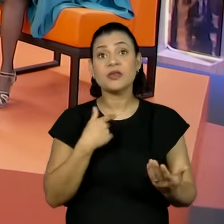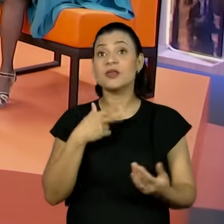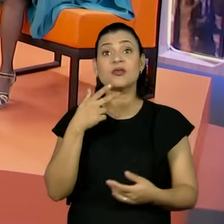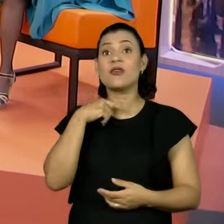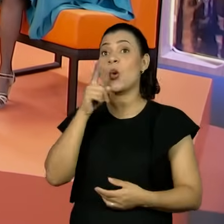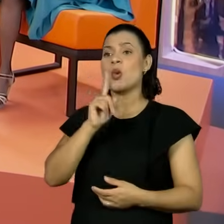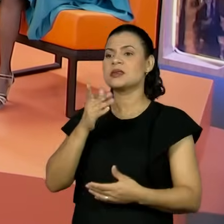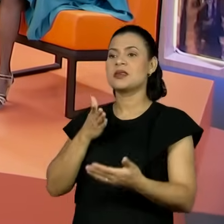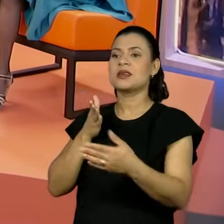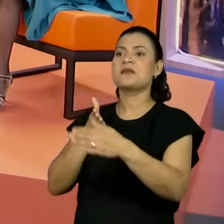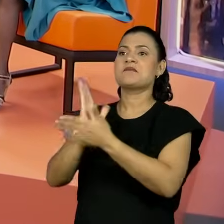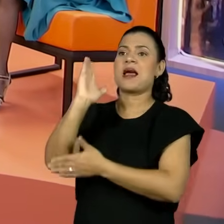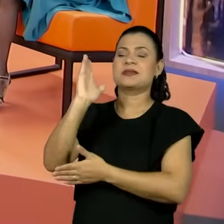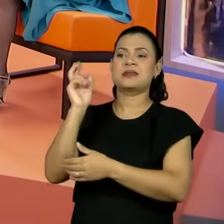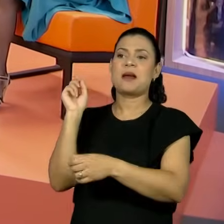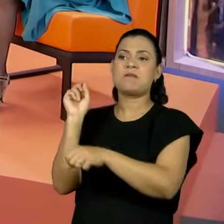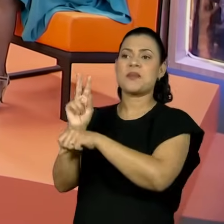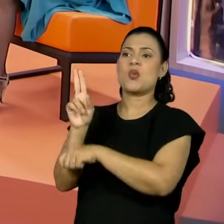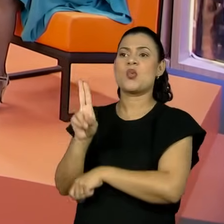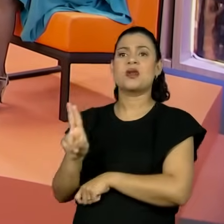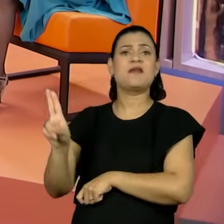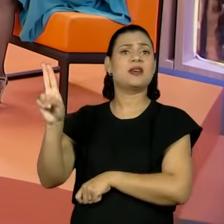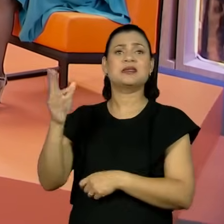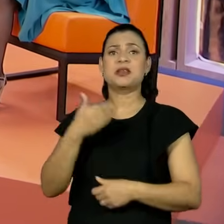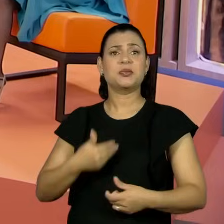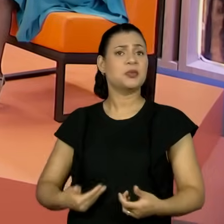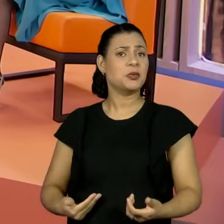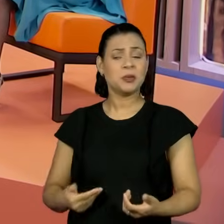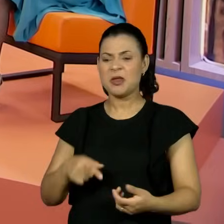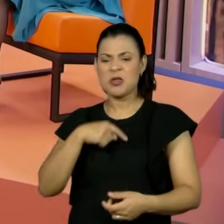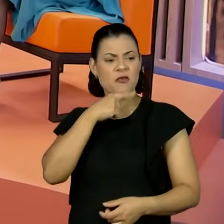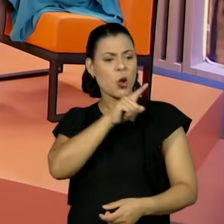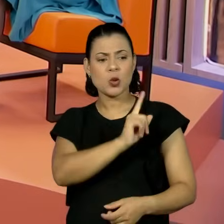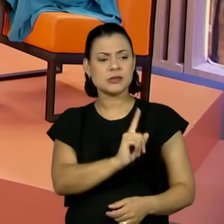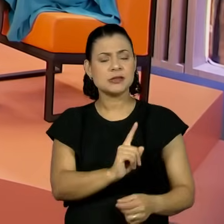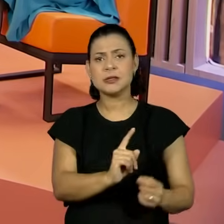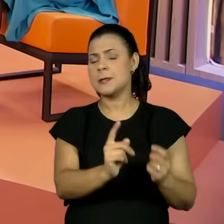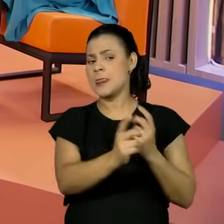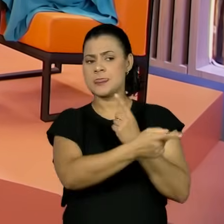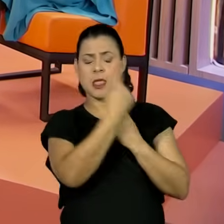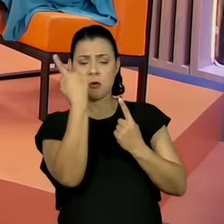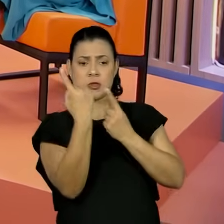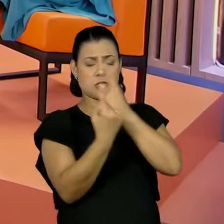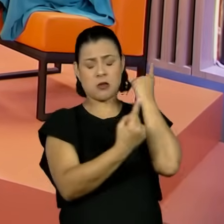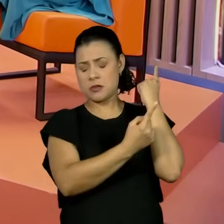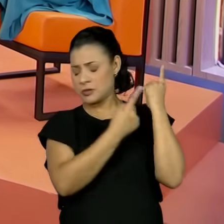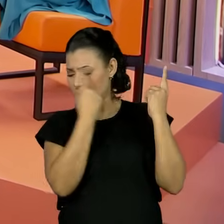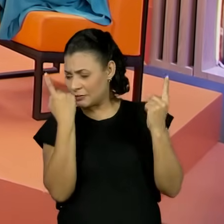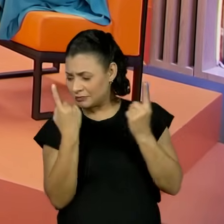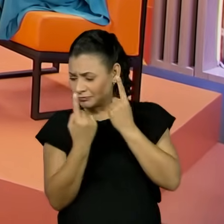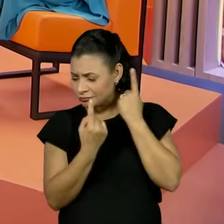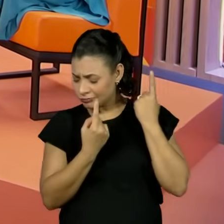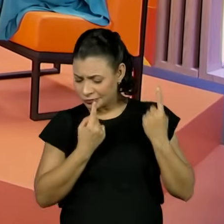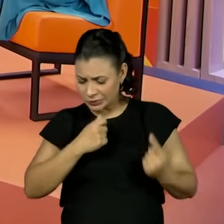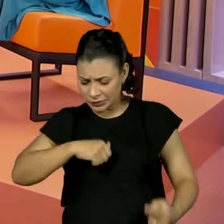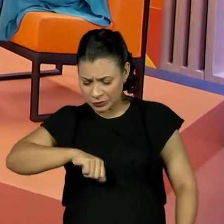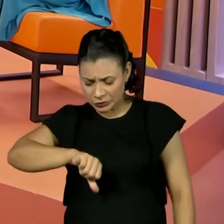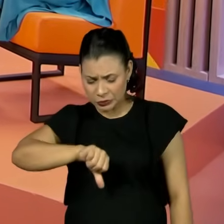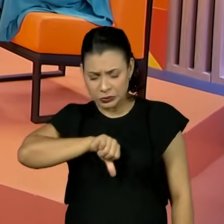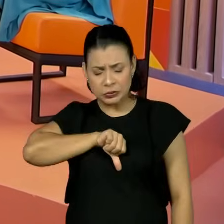Latina, ou mesmo em qualquer outra universidade pública, porque você foi criando os